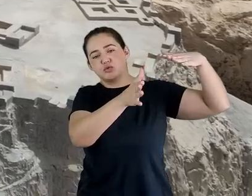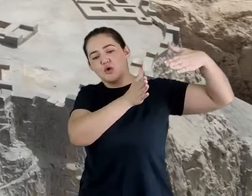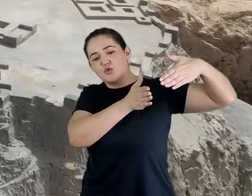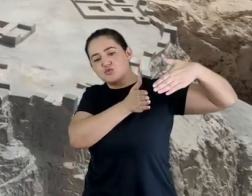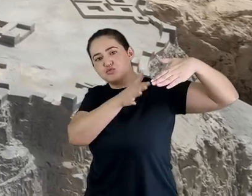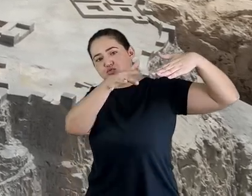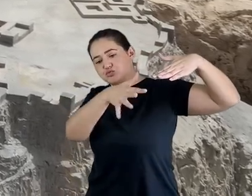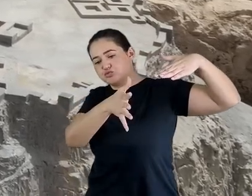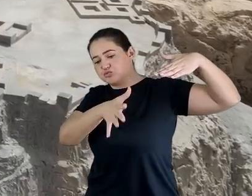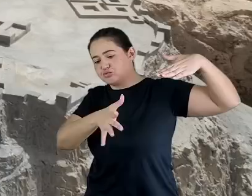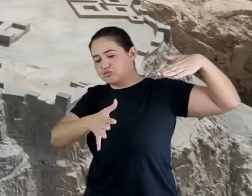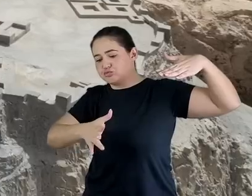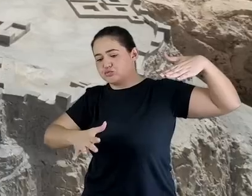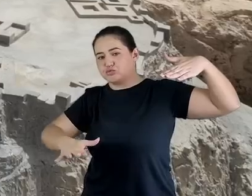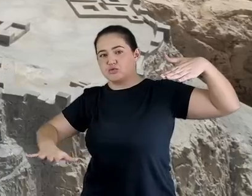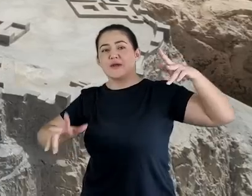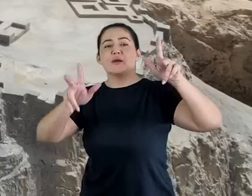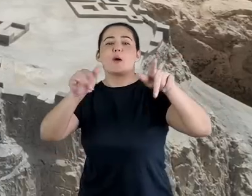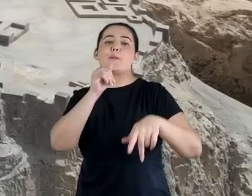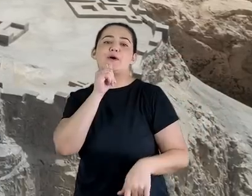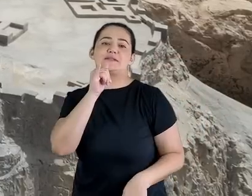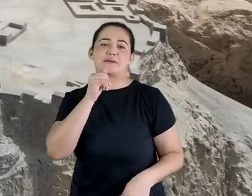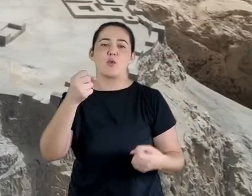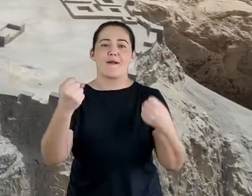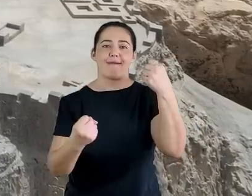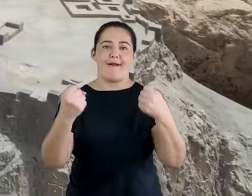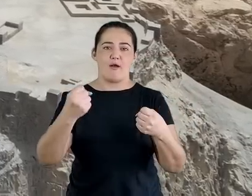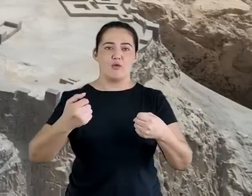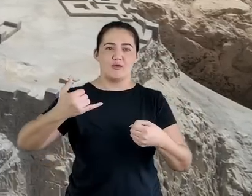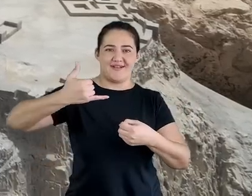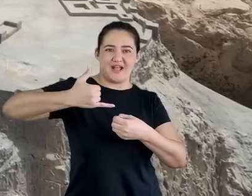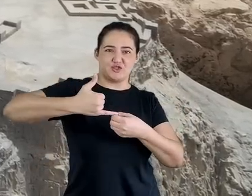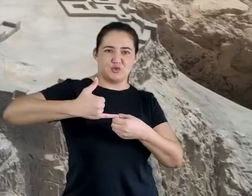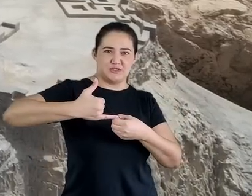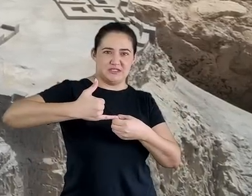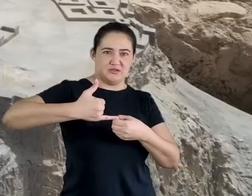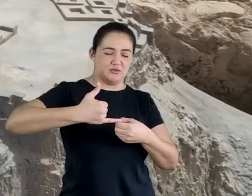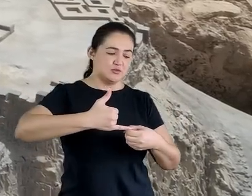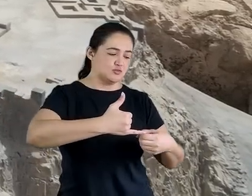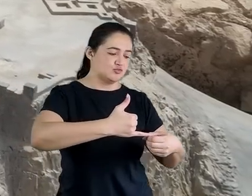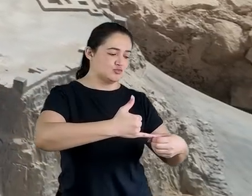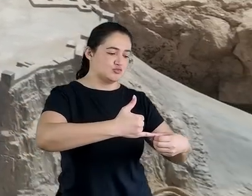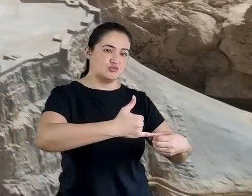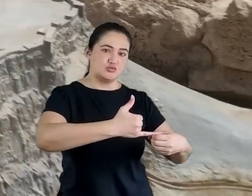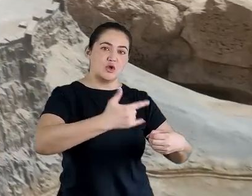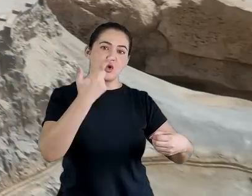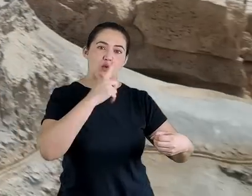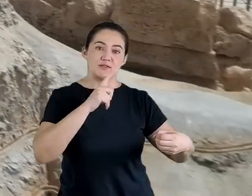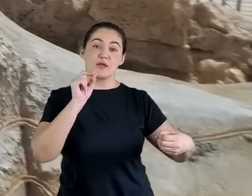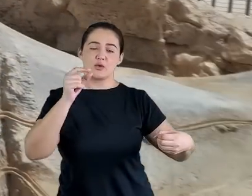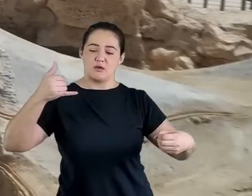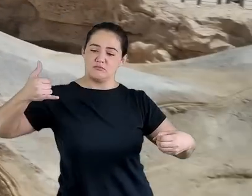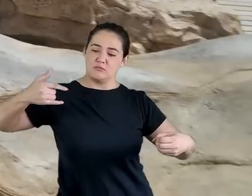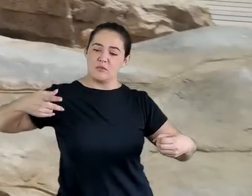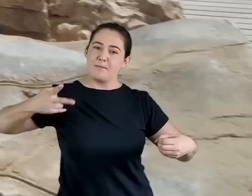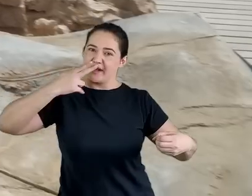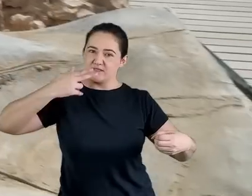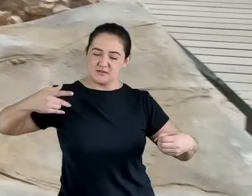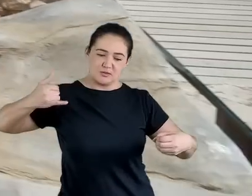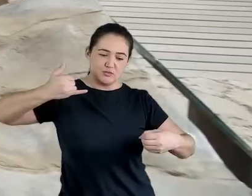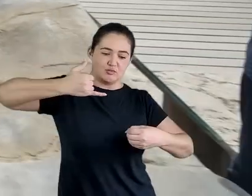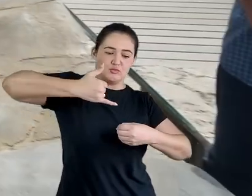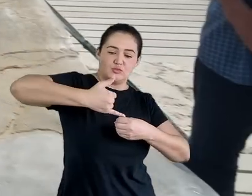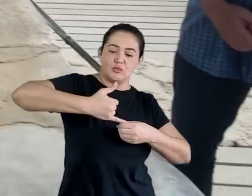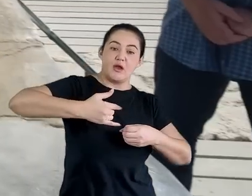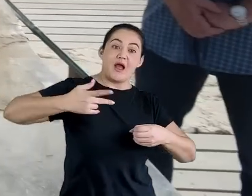uma pressão, coloca ali e a água começa a vir sozinha. Ainda não ficou claro para você? Então vou pedir ao meu amigo aqui para explicar para